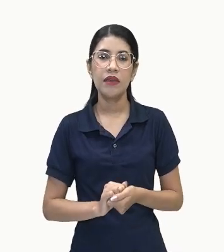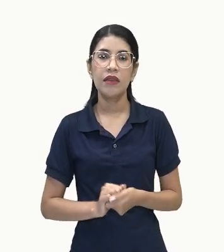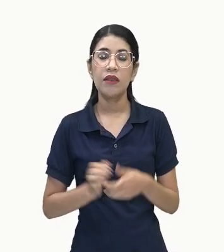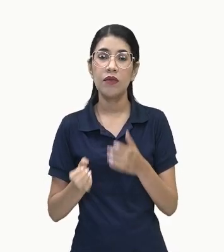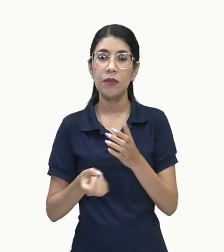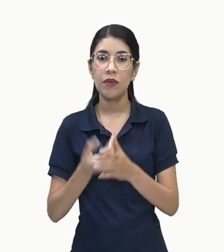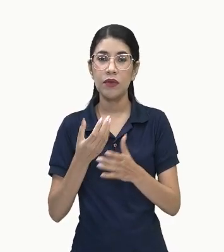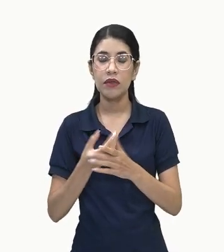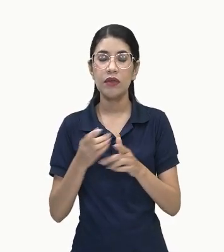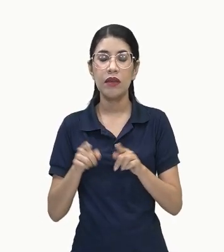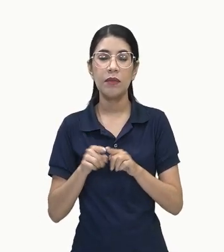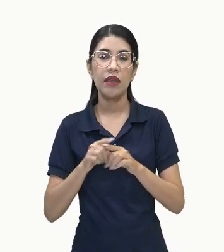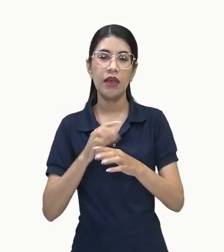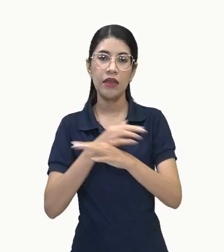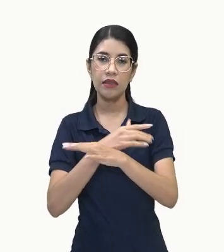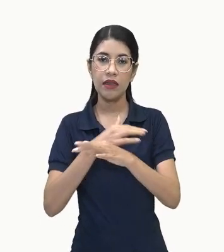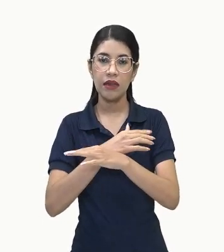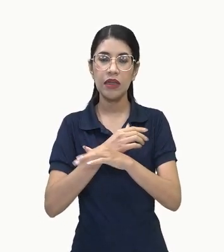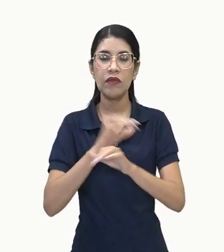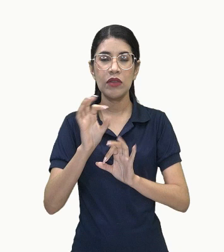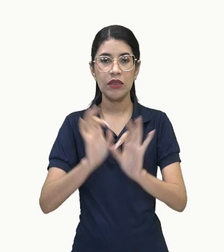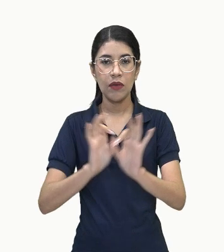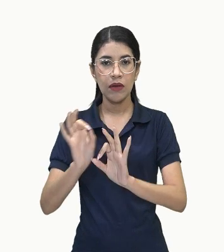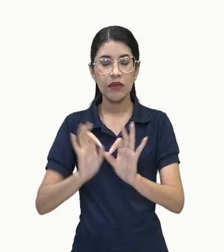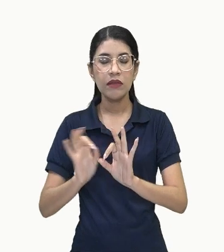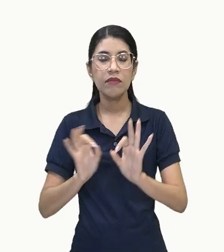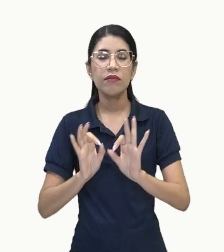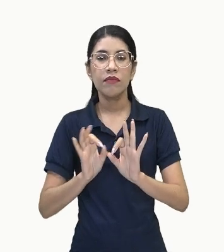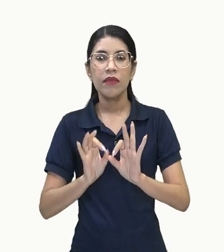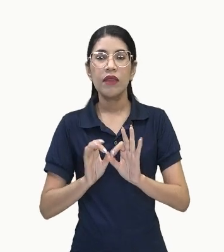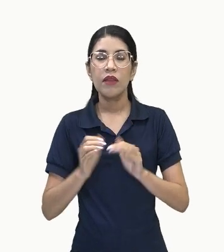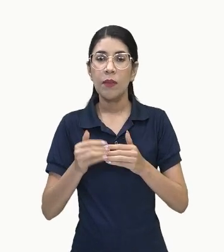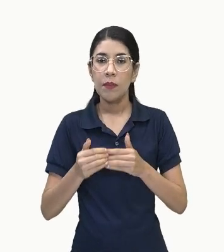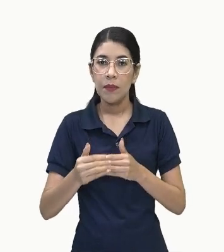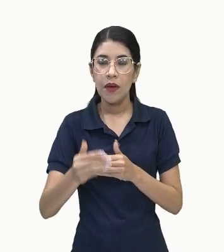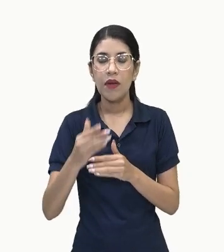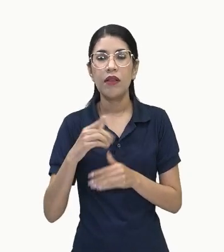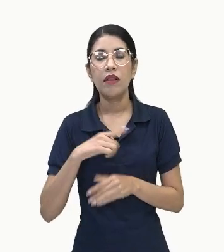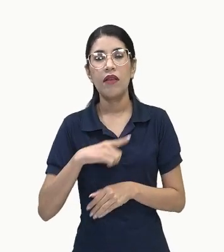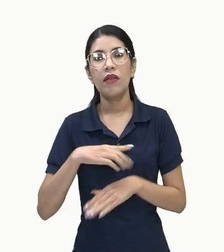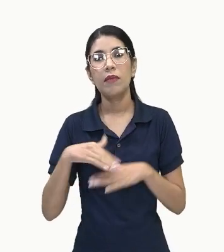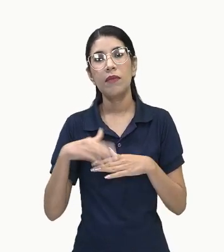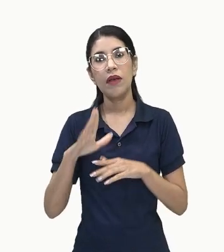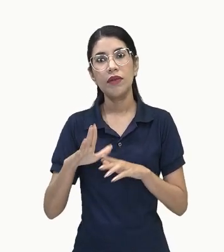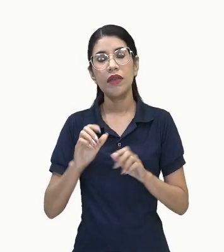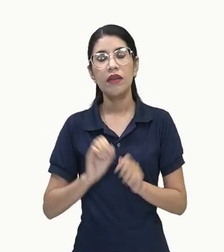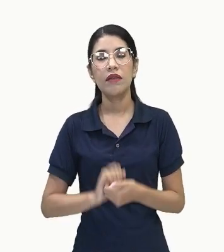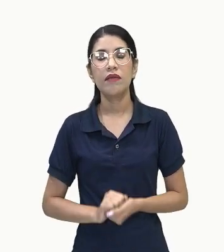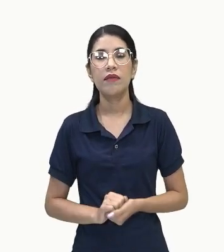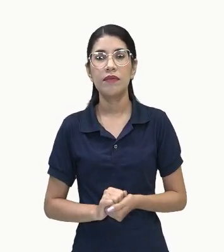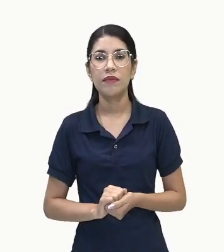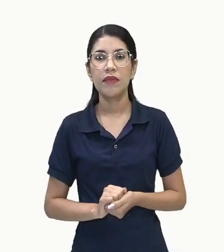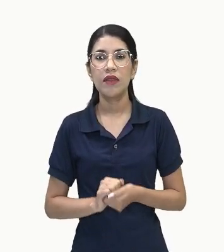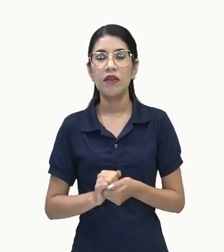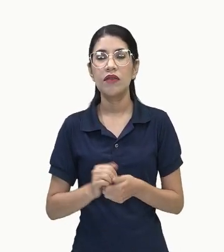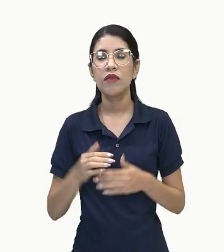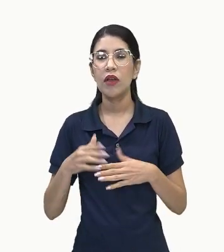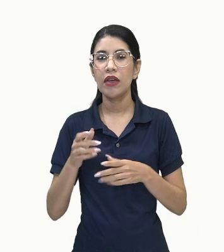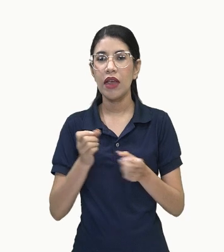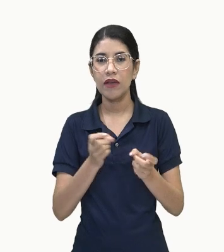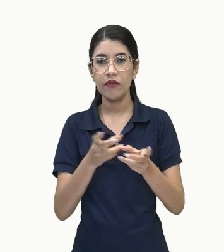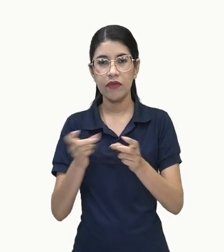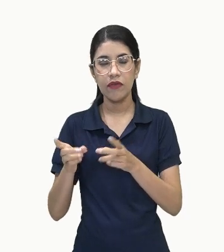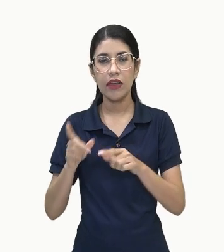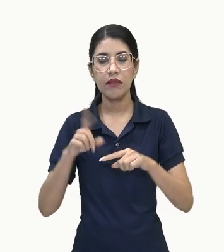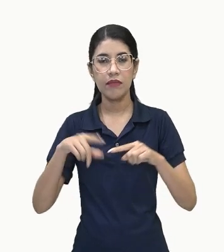renascimento urbano, passou-se então a, digamos assim, a ser mais efusiva as chamadas trocas comerciais,